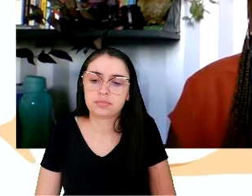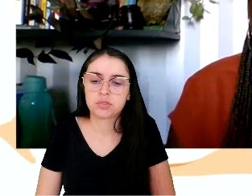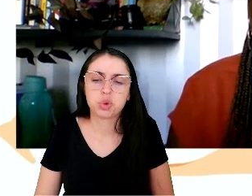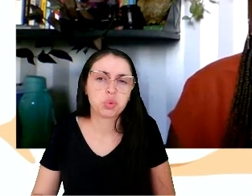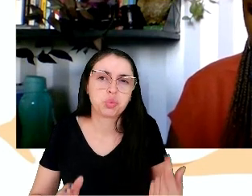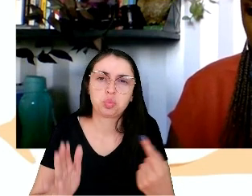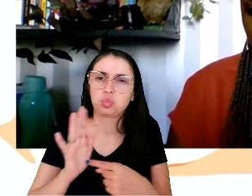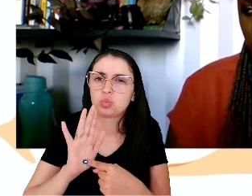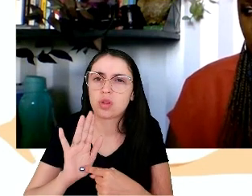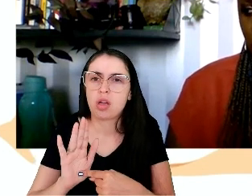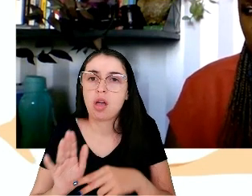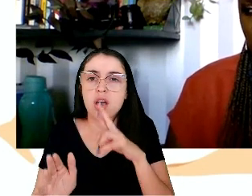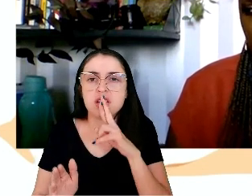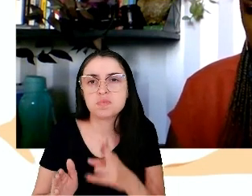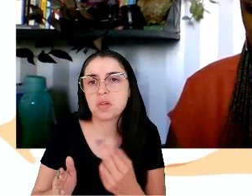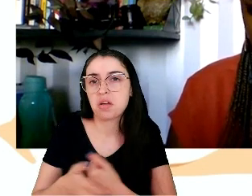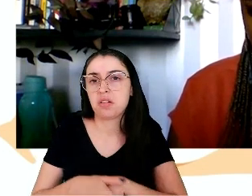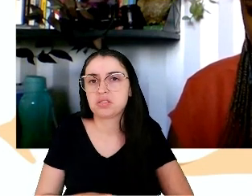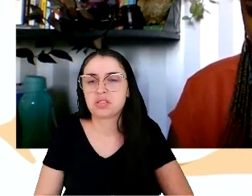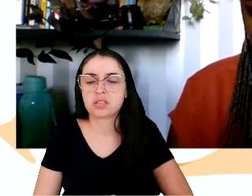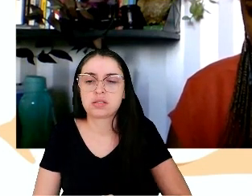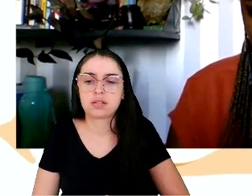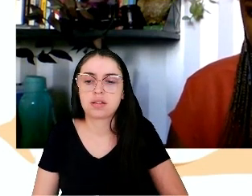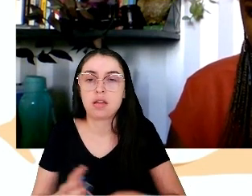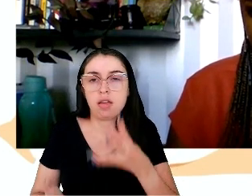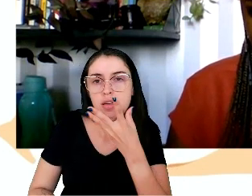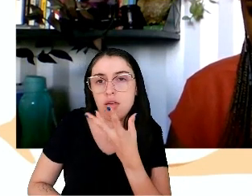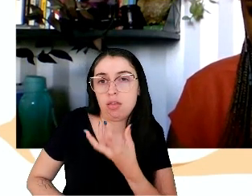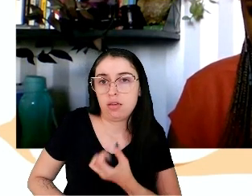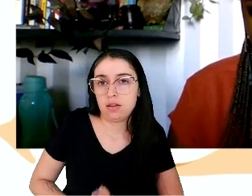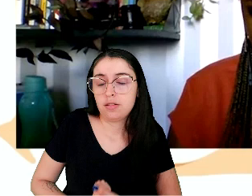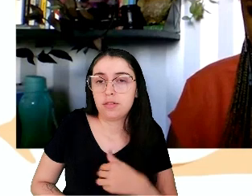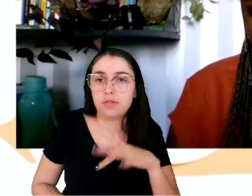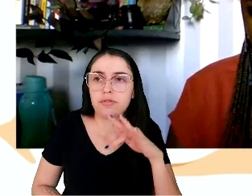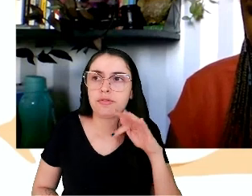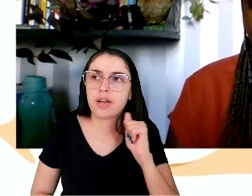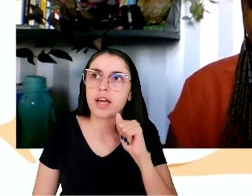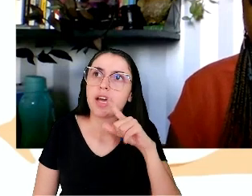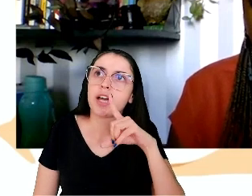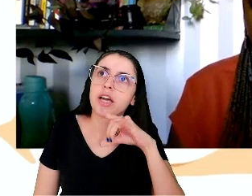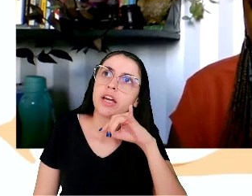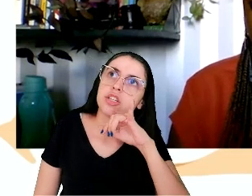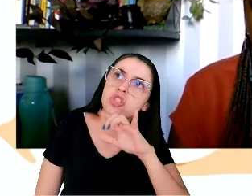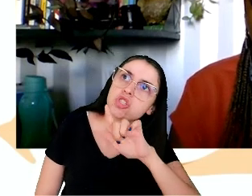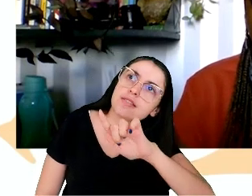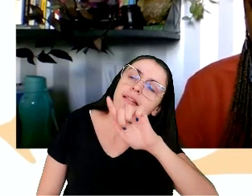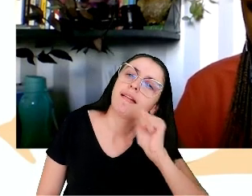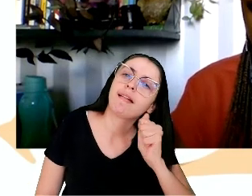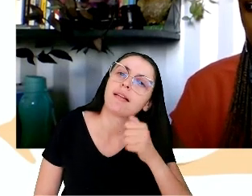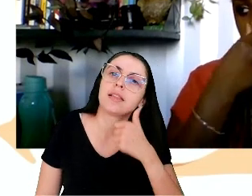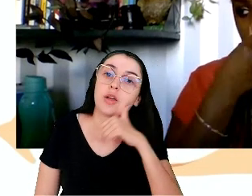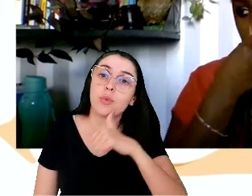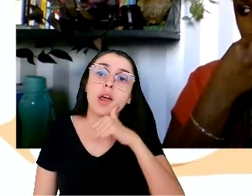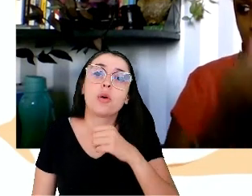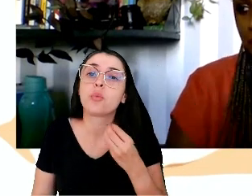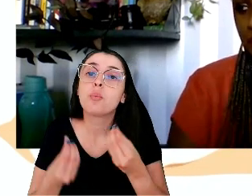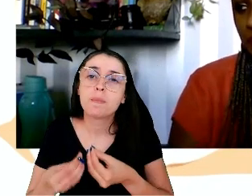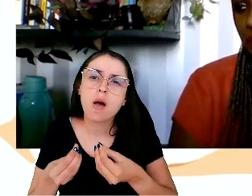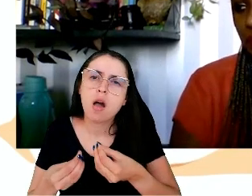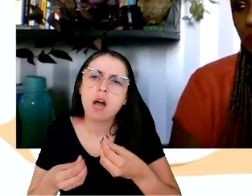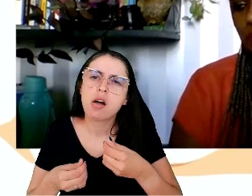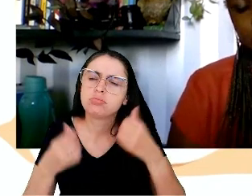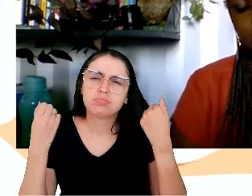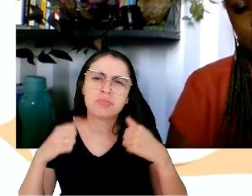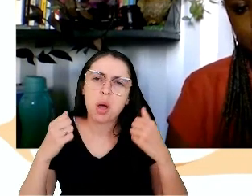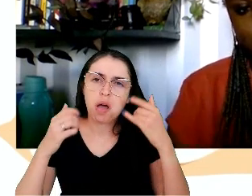né, denominado como a fadiga da mulher, como se isso pudesse ser explicado. E para a